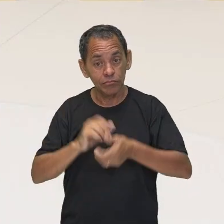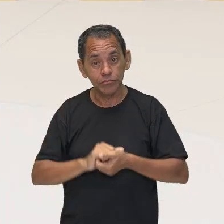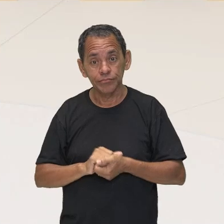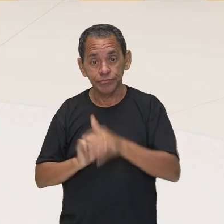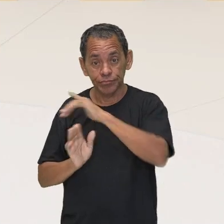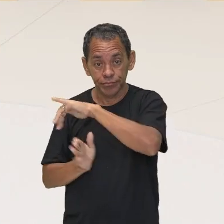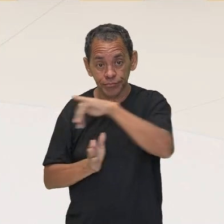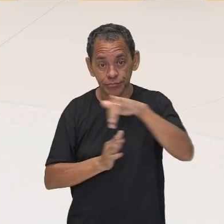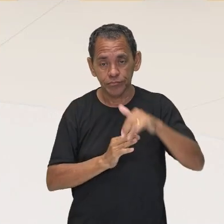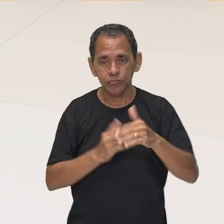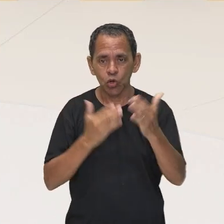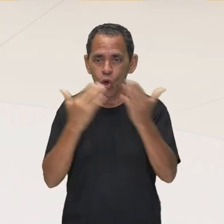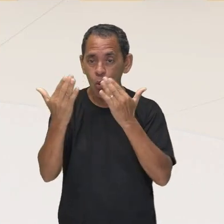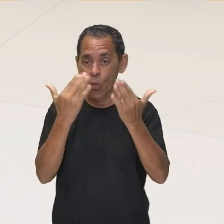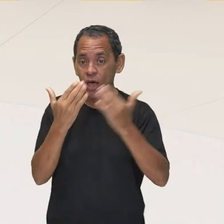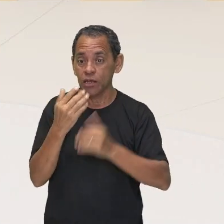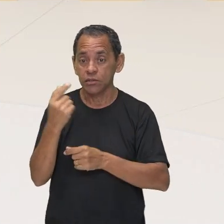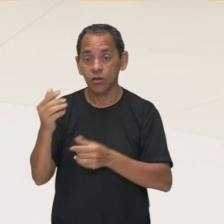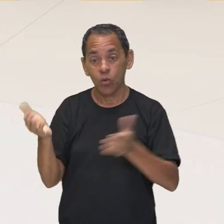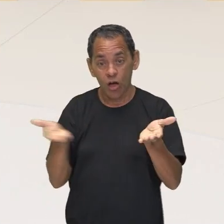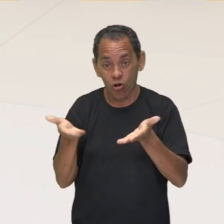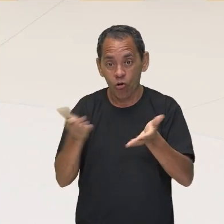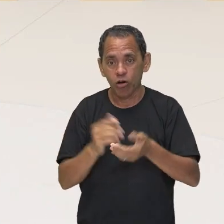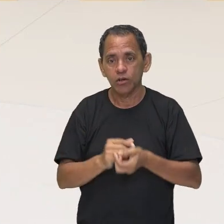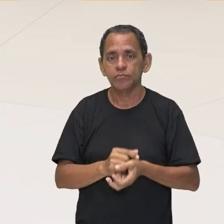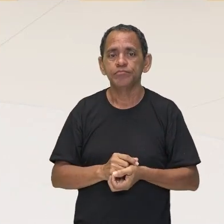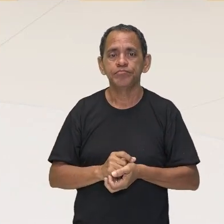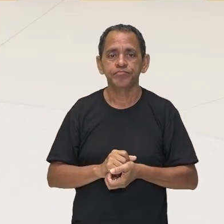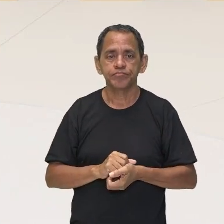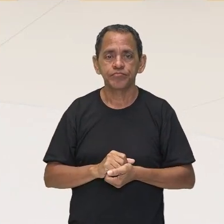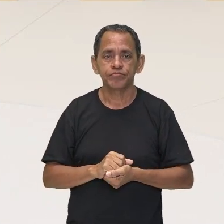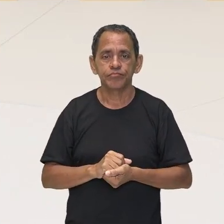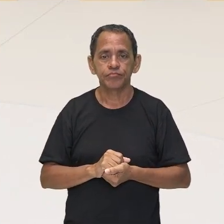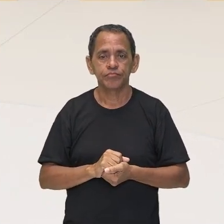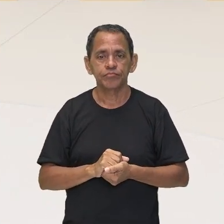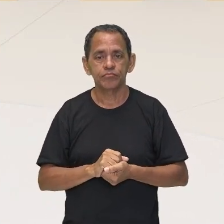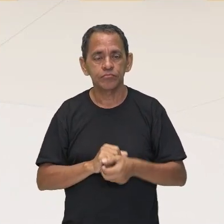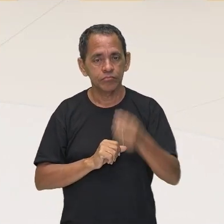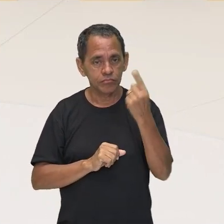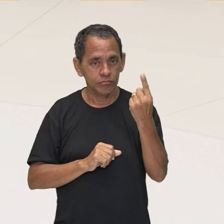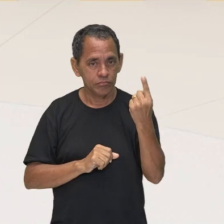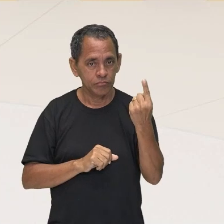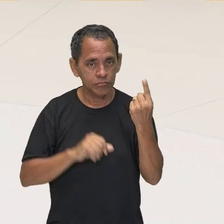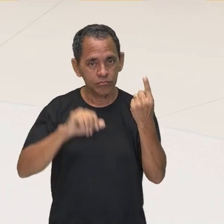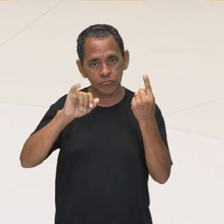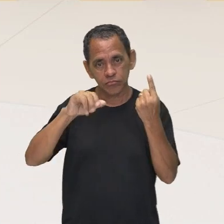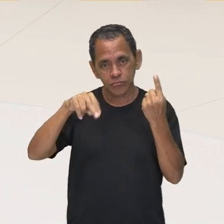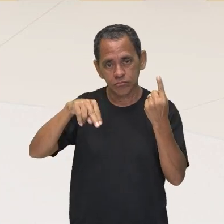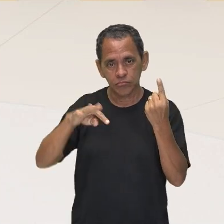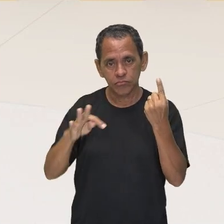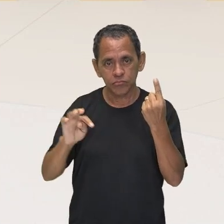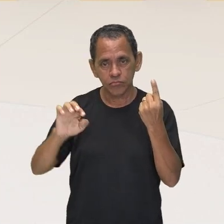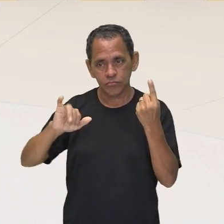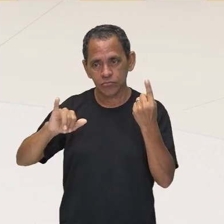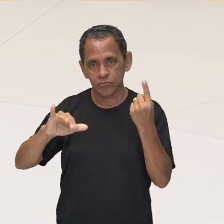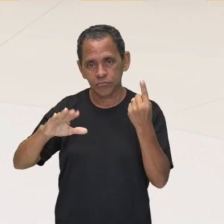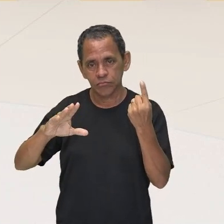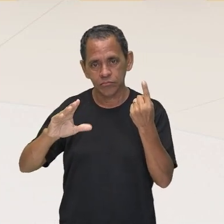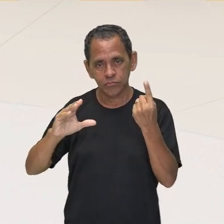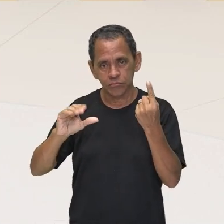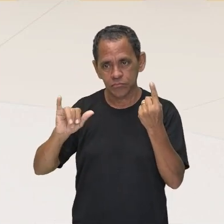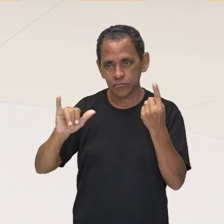uma comparação entre eles dois. Então, na motivação intrínseca, né, ela vai nascer